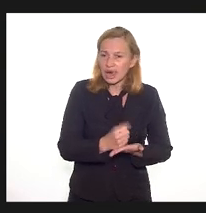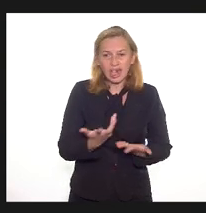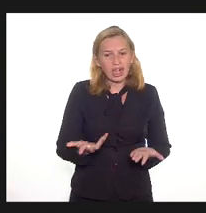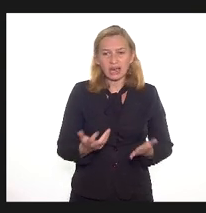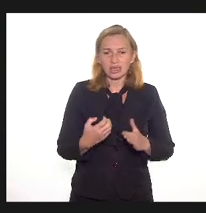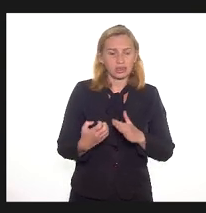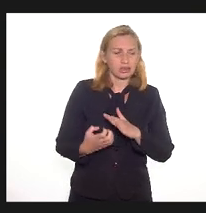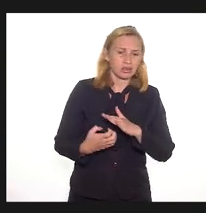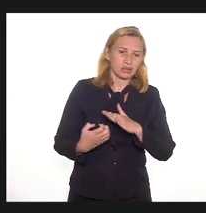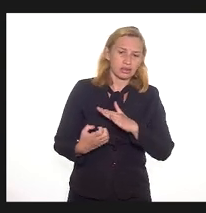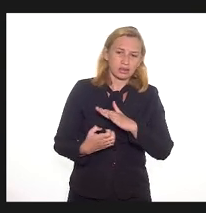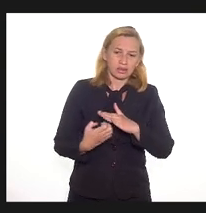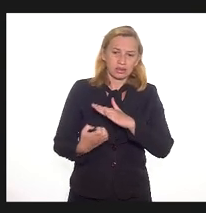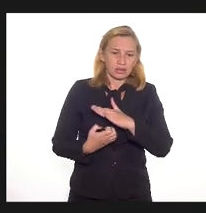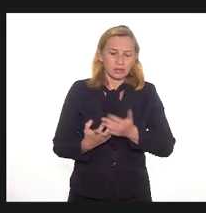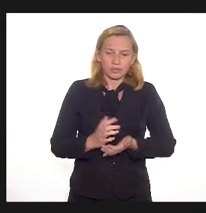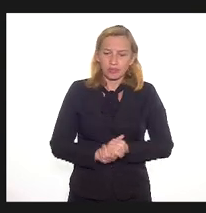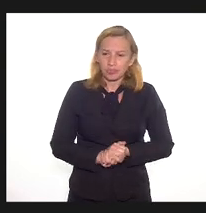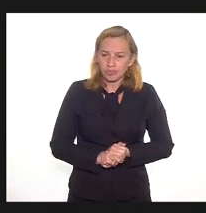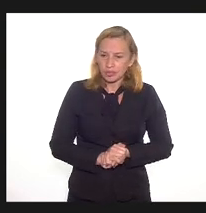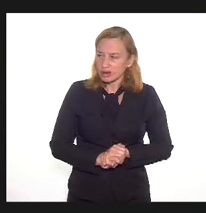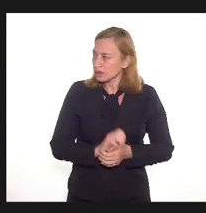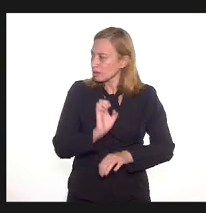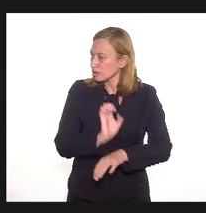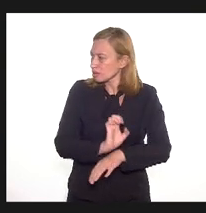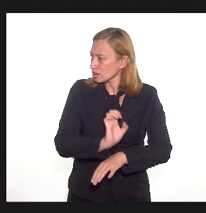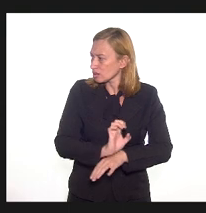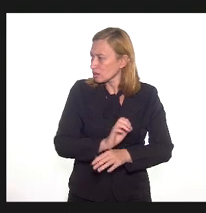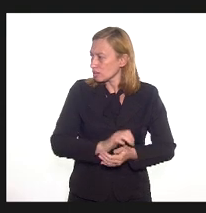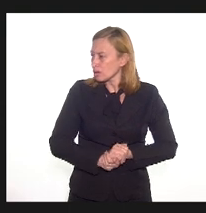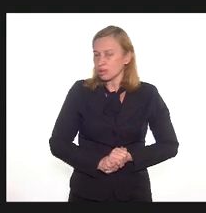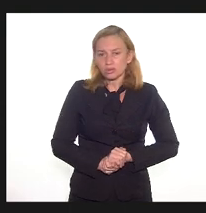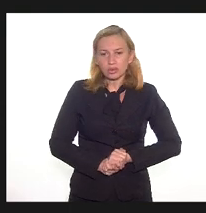Essa é uma constante nossa.